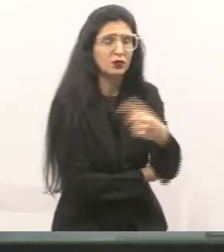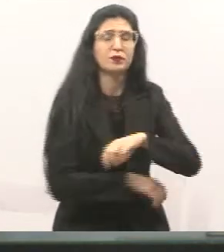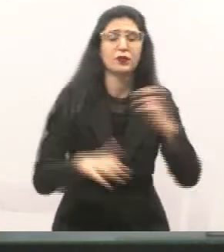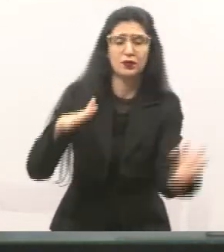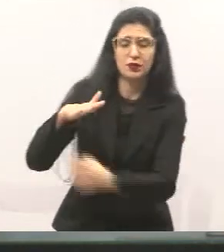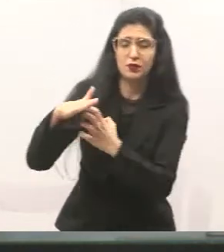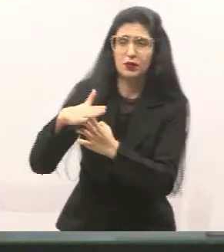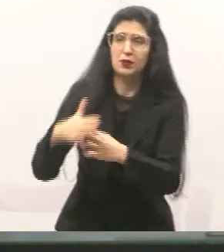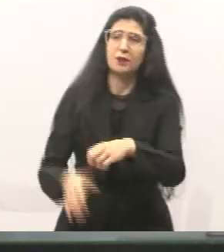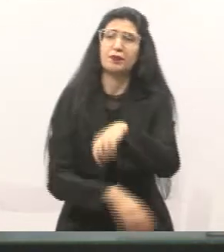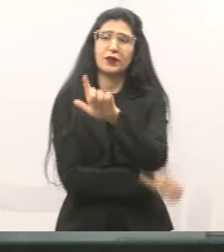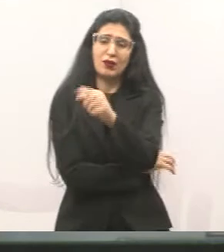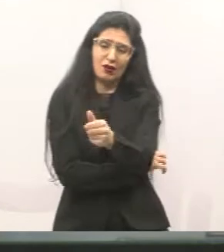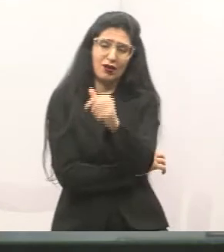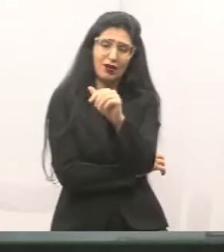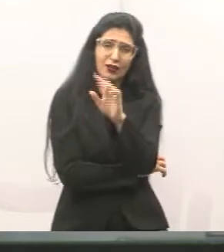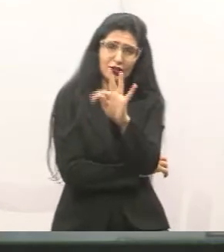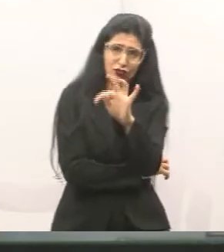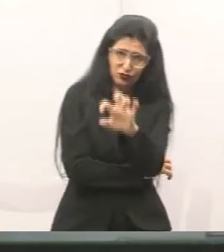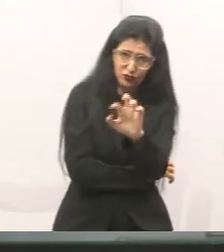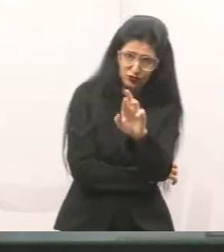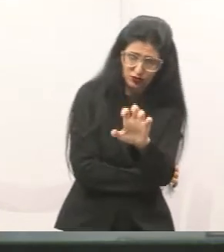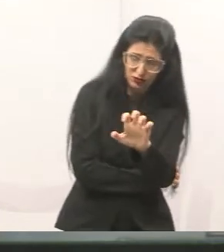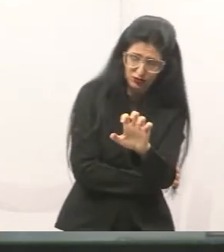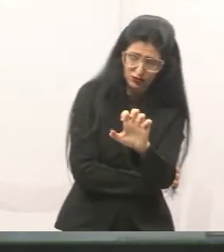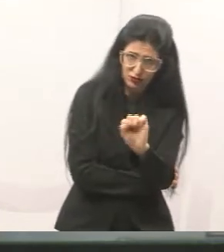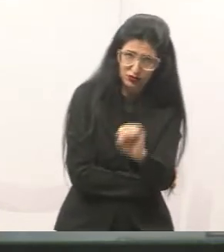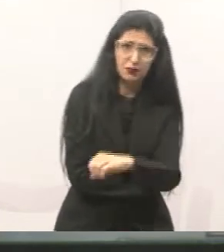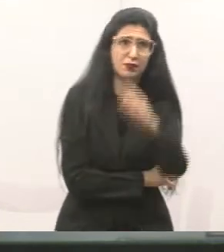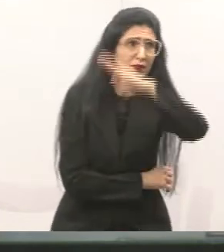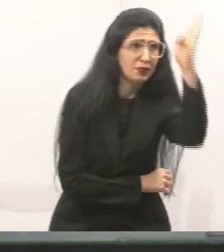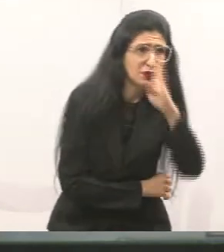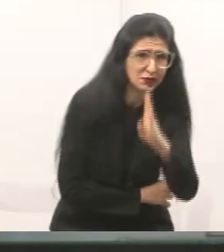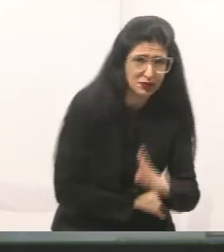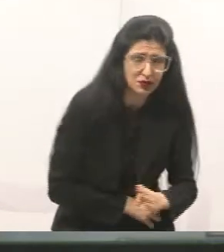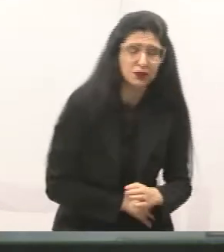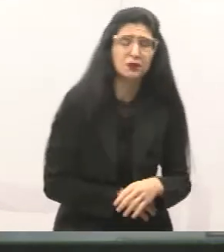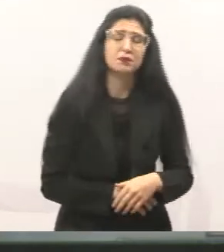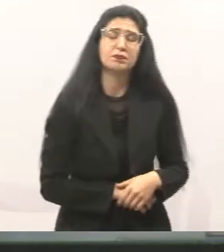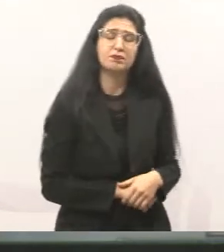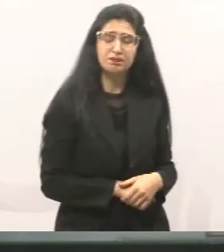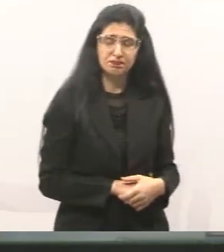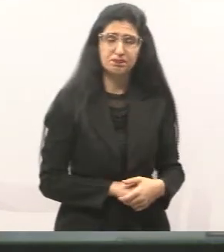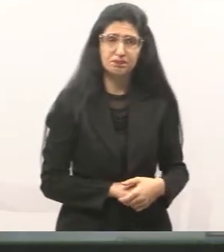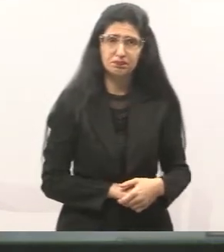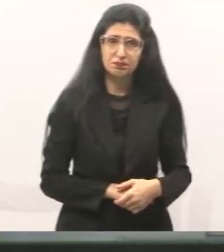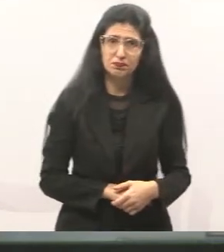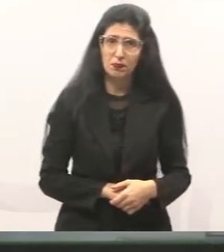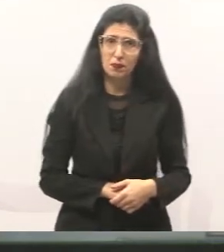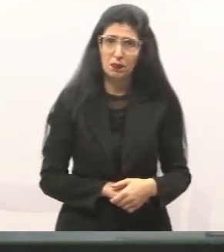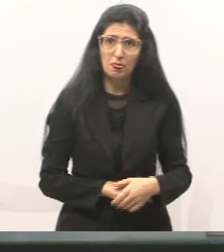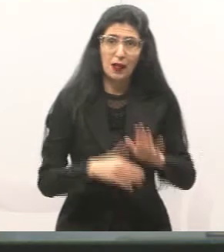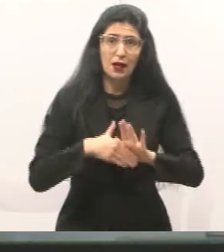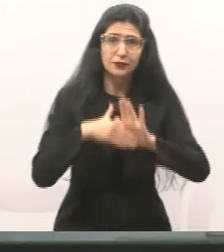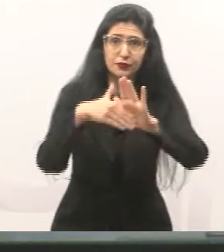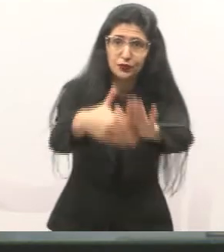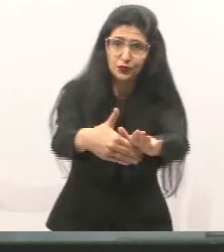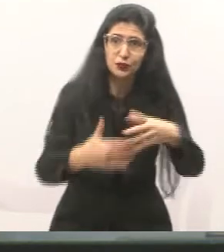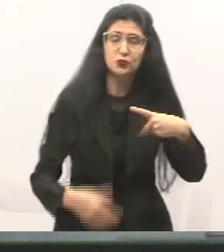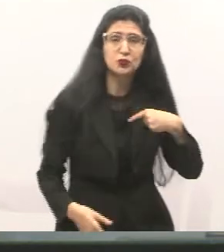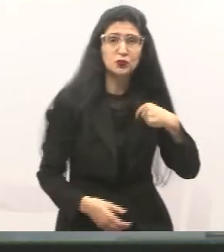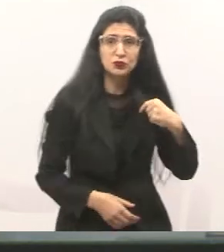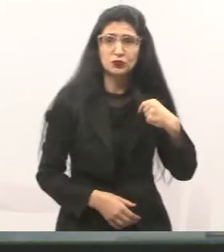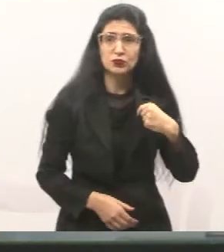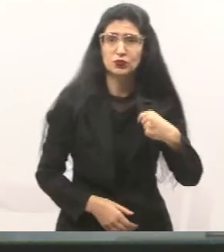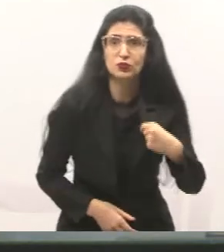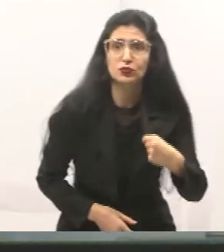empresa Gates do Brasil, Indústria e Comércio Limitada, por sua colaboração na ação